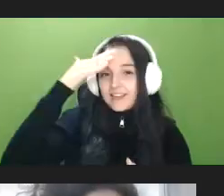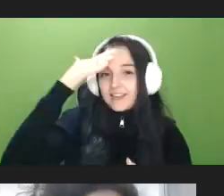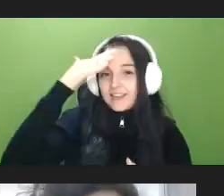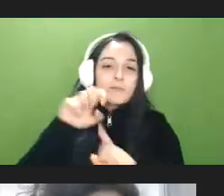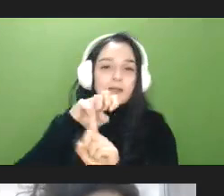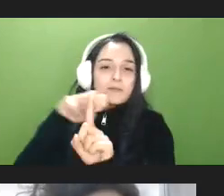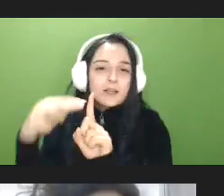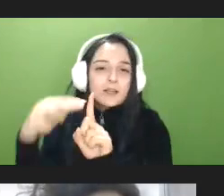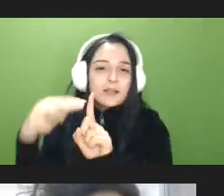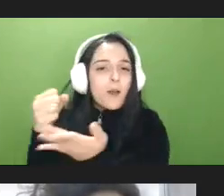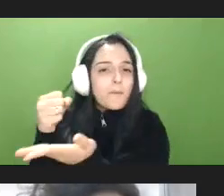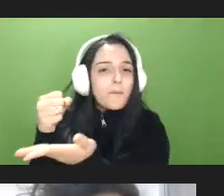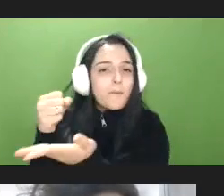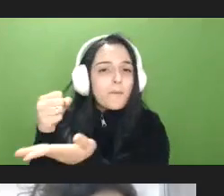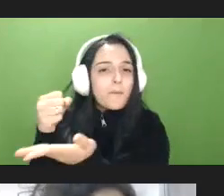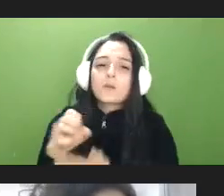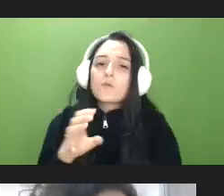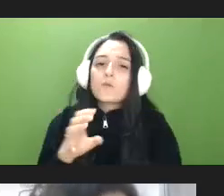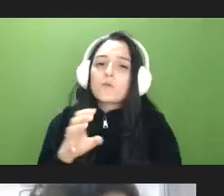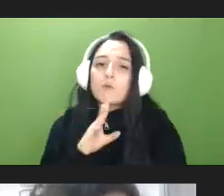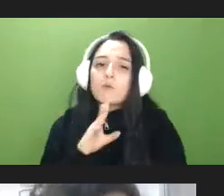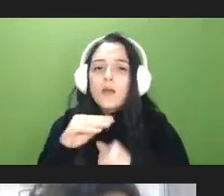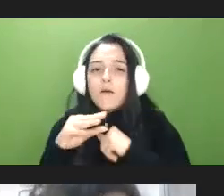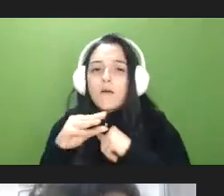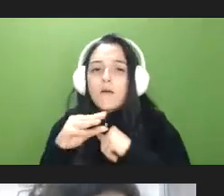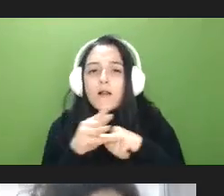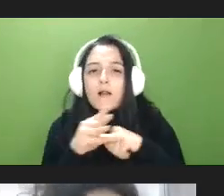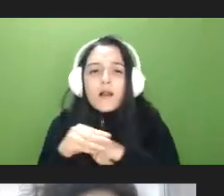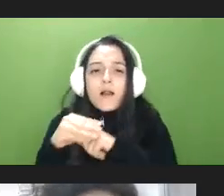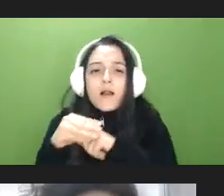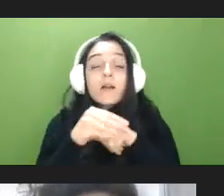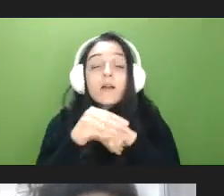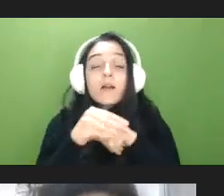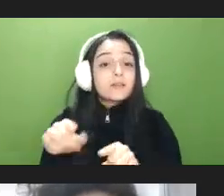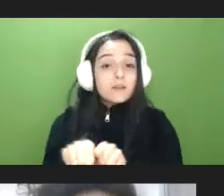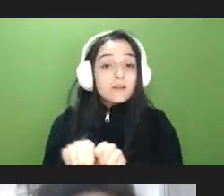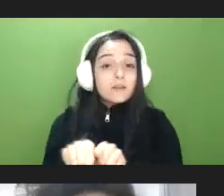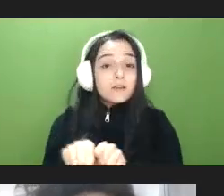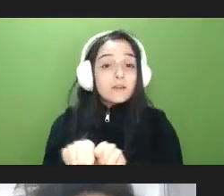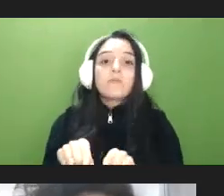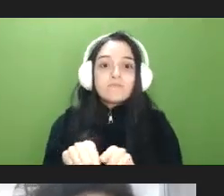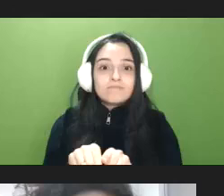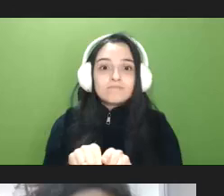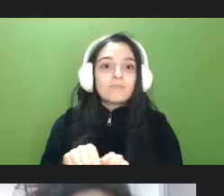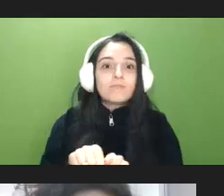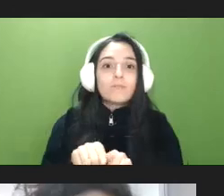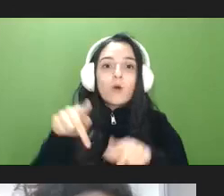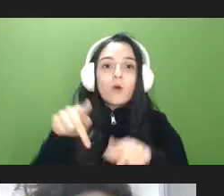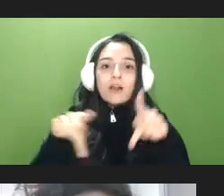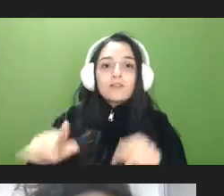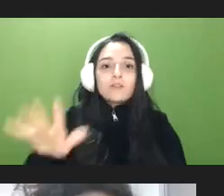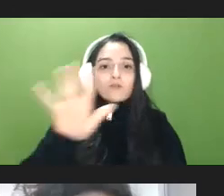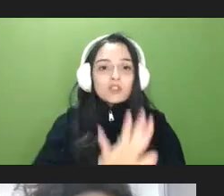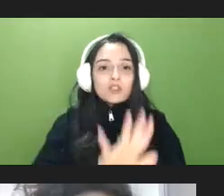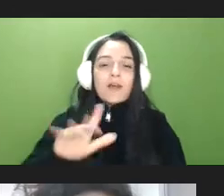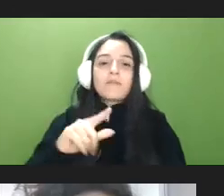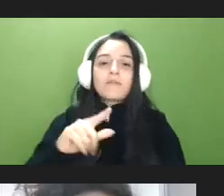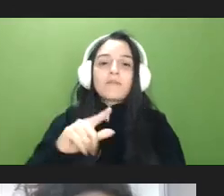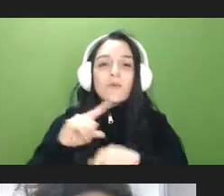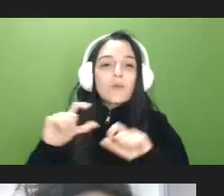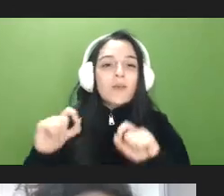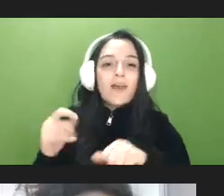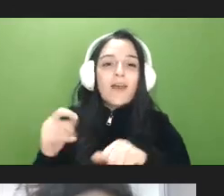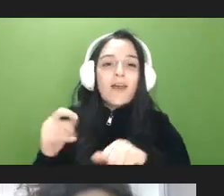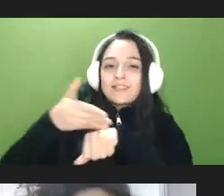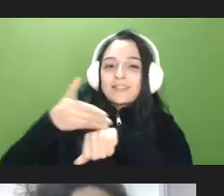e também para a população em geral que acaba tendo acesso a esses conteúdos e podendo aprender um pouco